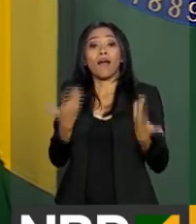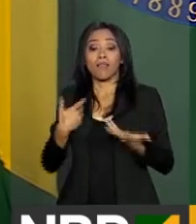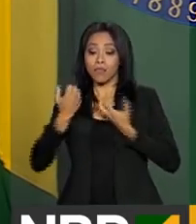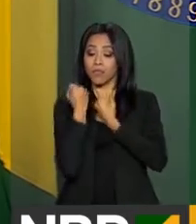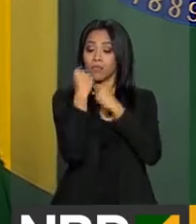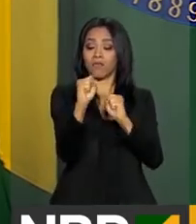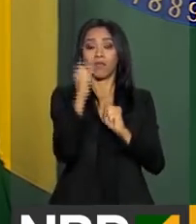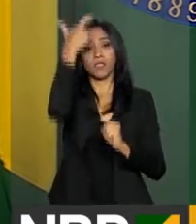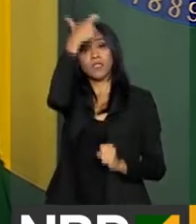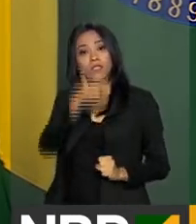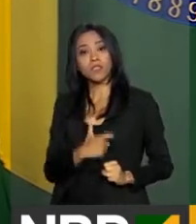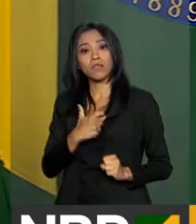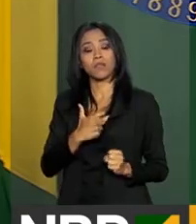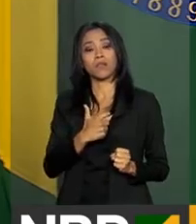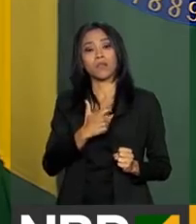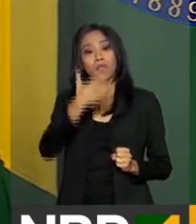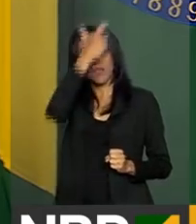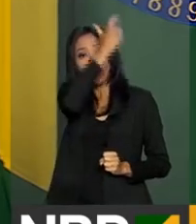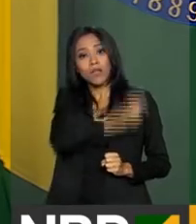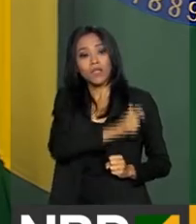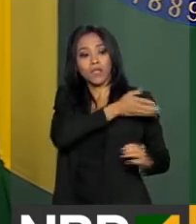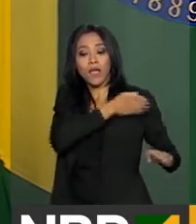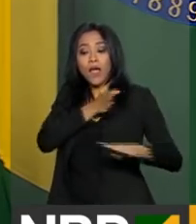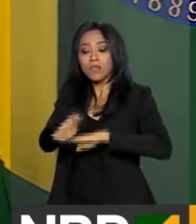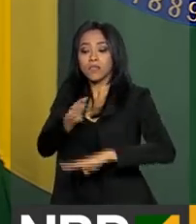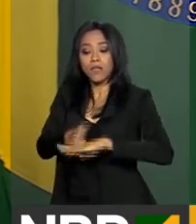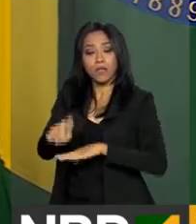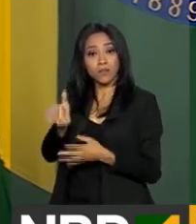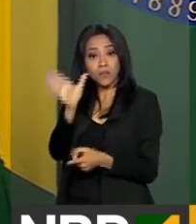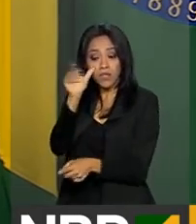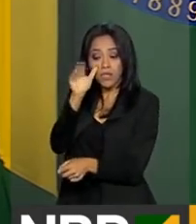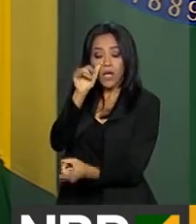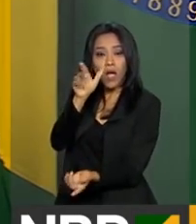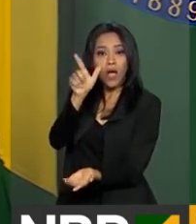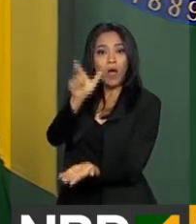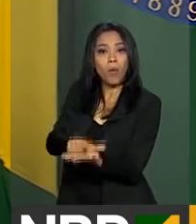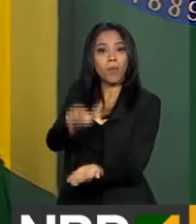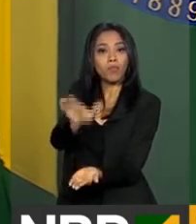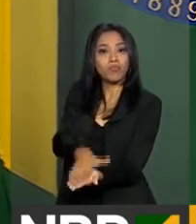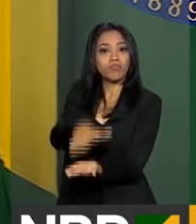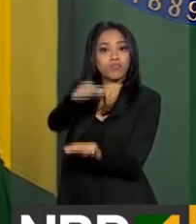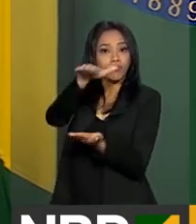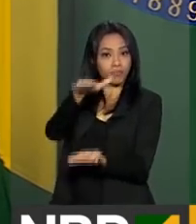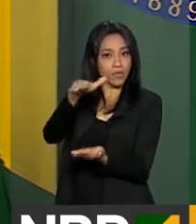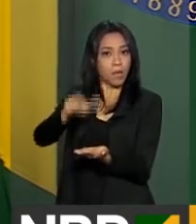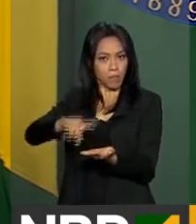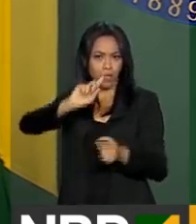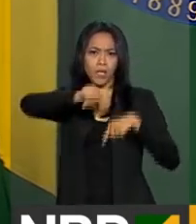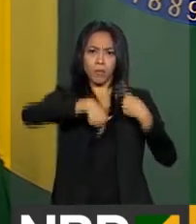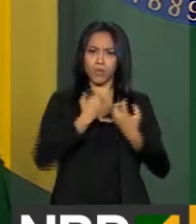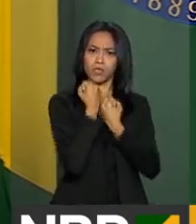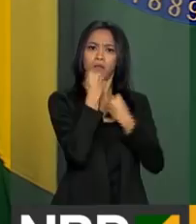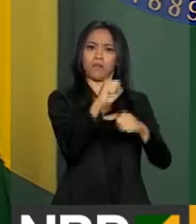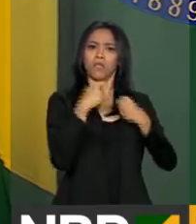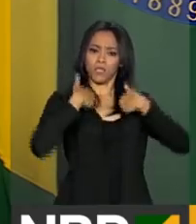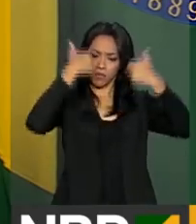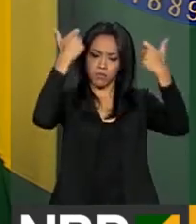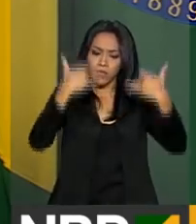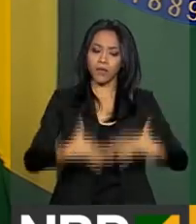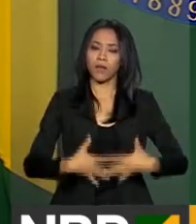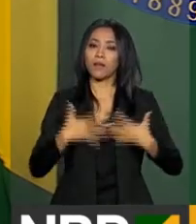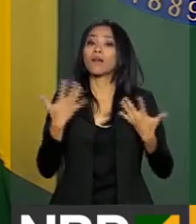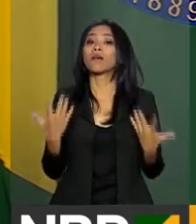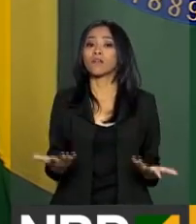de ter acesso aos autos para ali manifestar se adequadamente